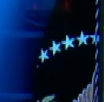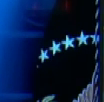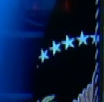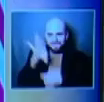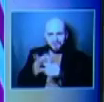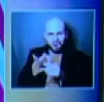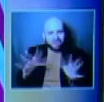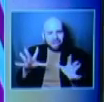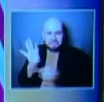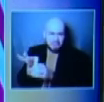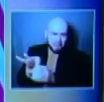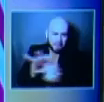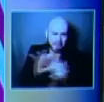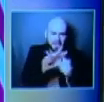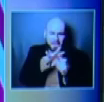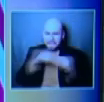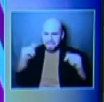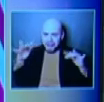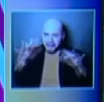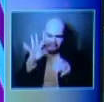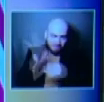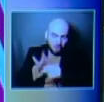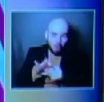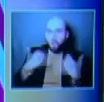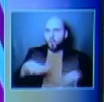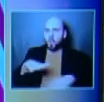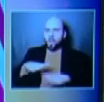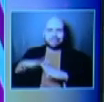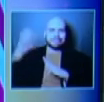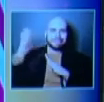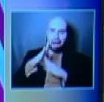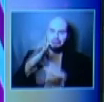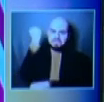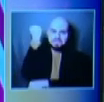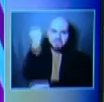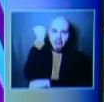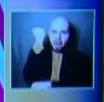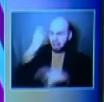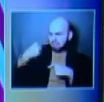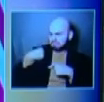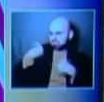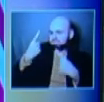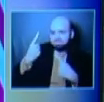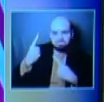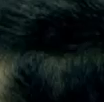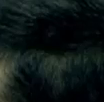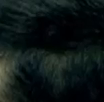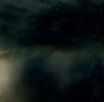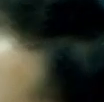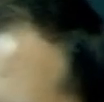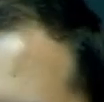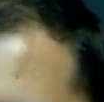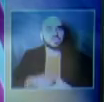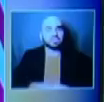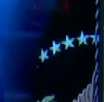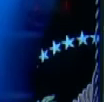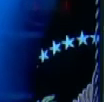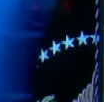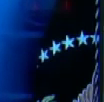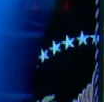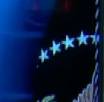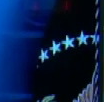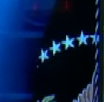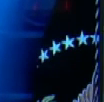com o superintendente de negócios internacionais da secretaria de desenvolvimento e inovação de Goiás Edival Lourenço de